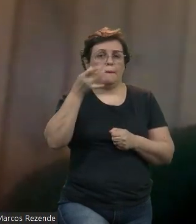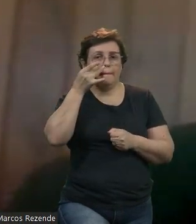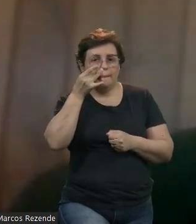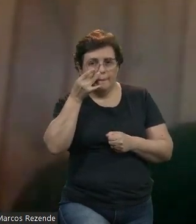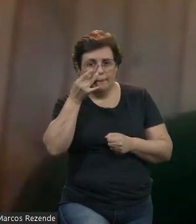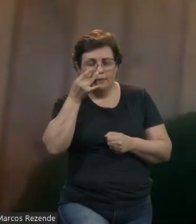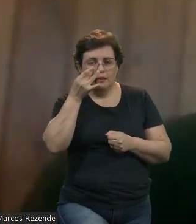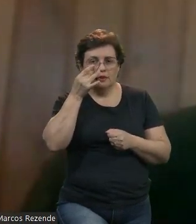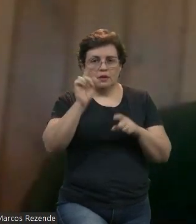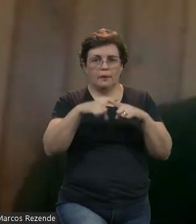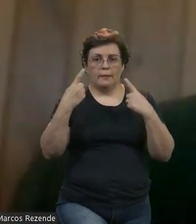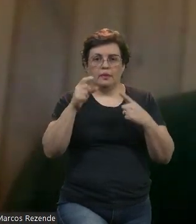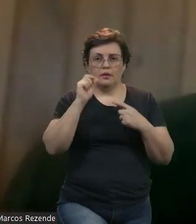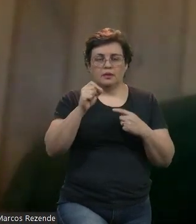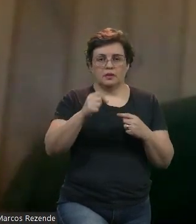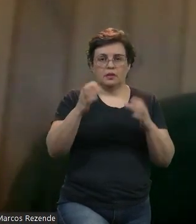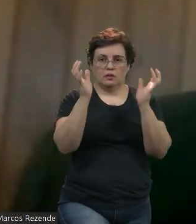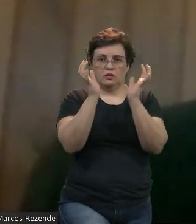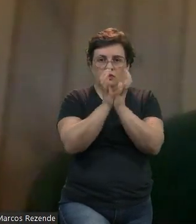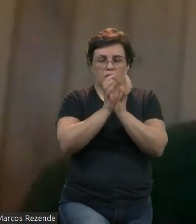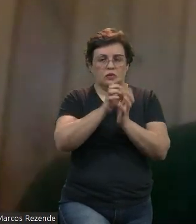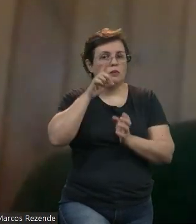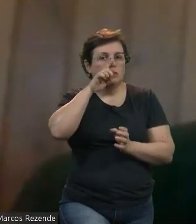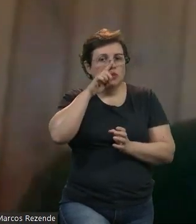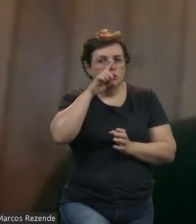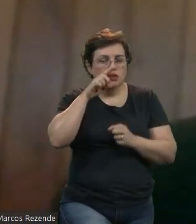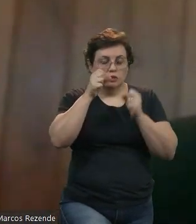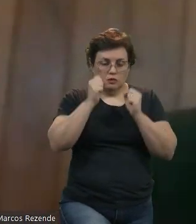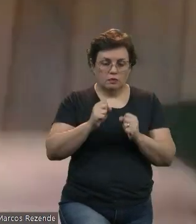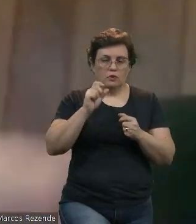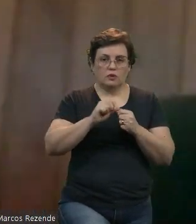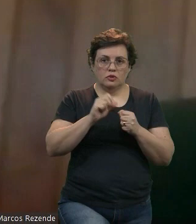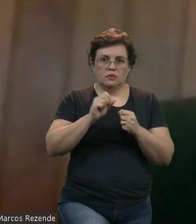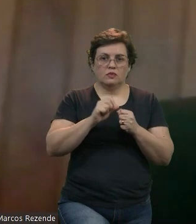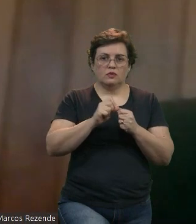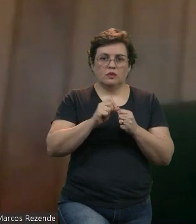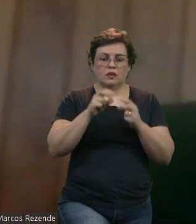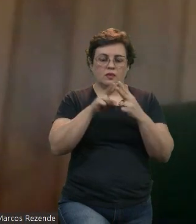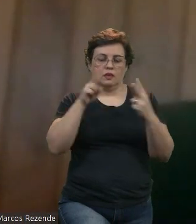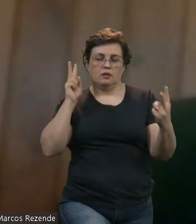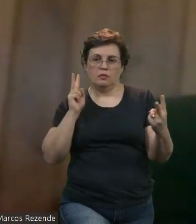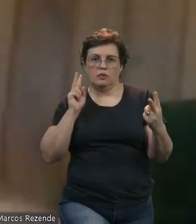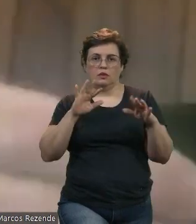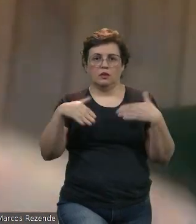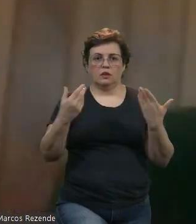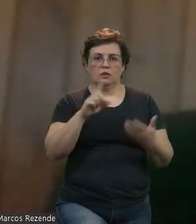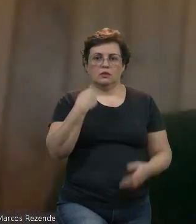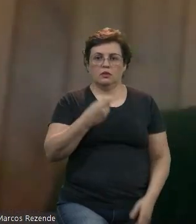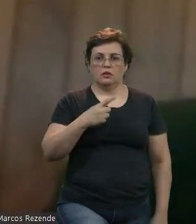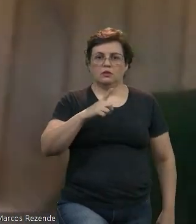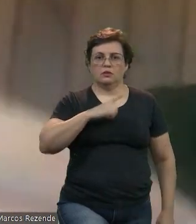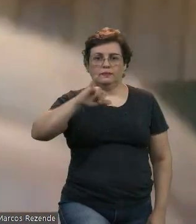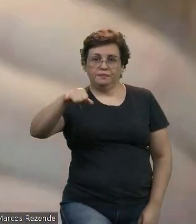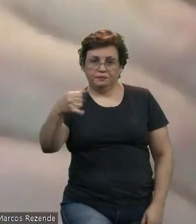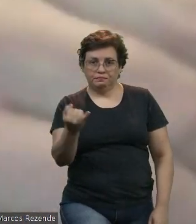façam remotamente a sua participação na sessão completa. E aí nós teríamos a oportunidade de